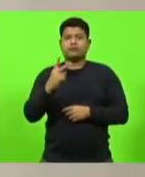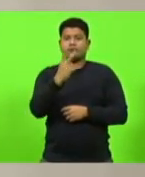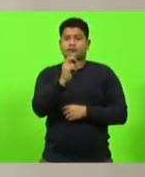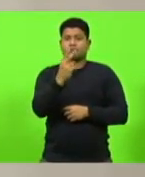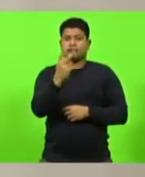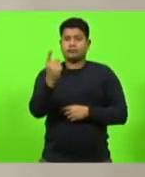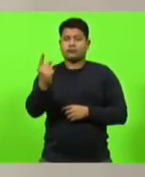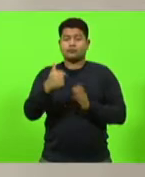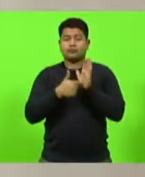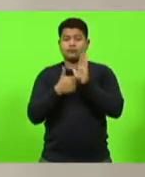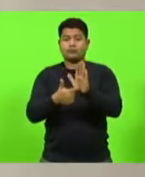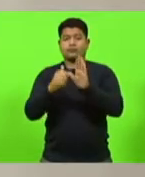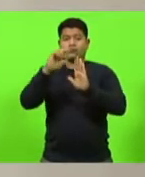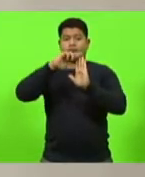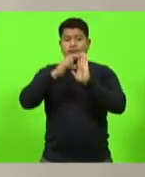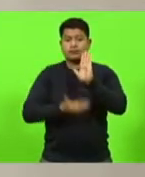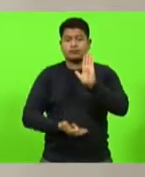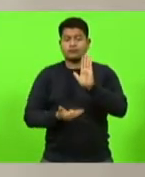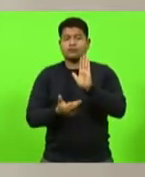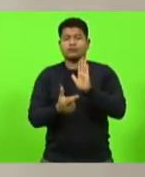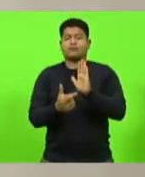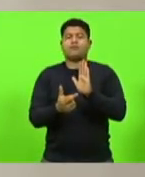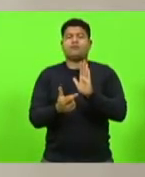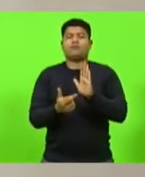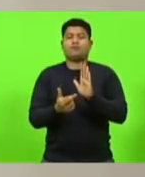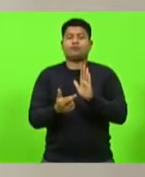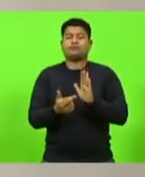do relatório preliminar. Dia